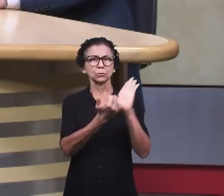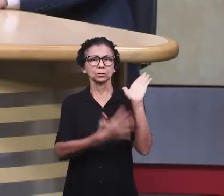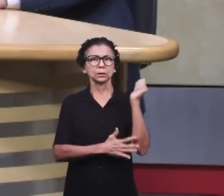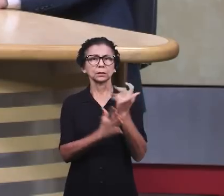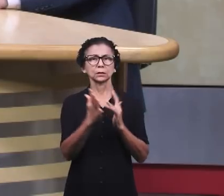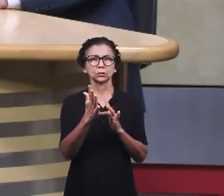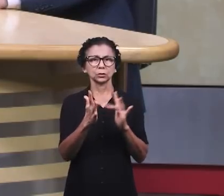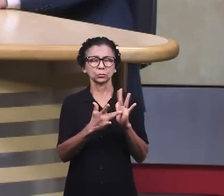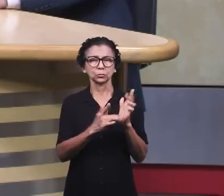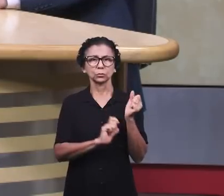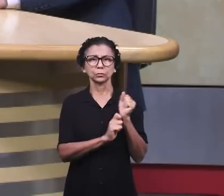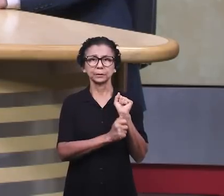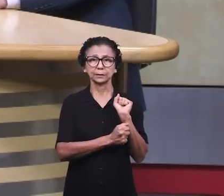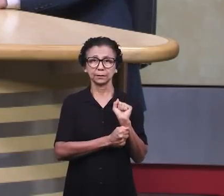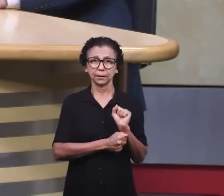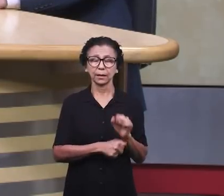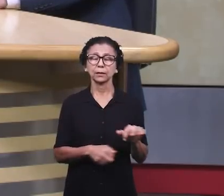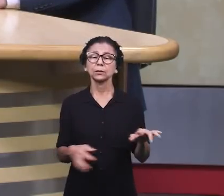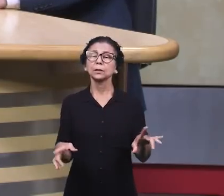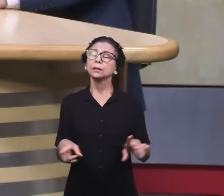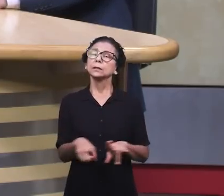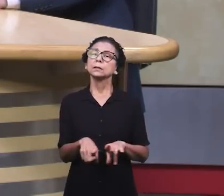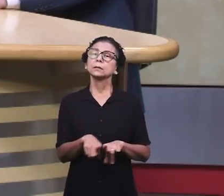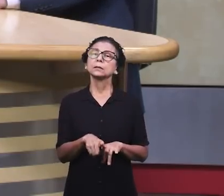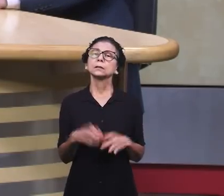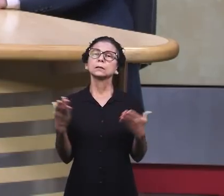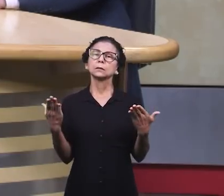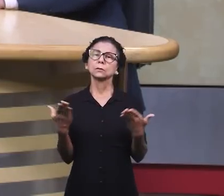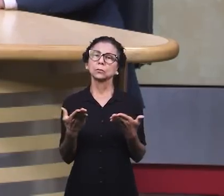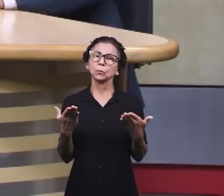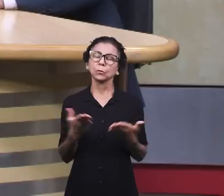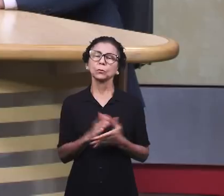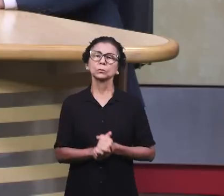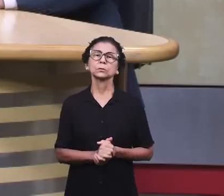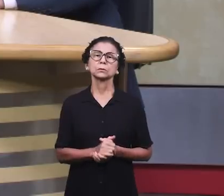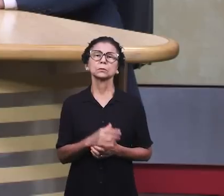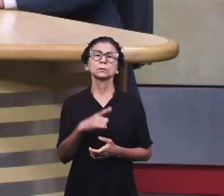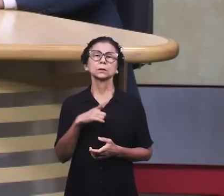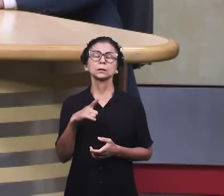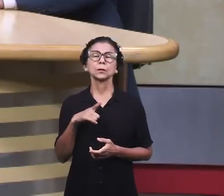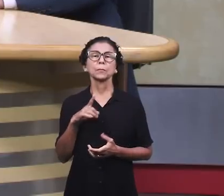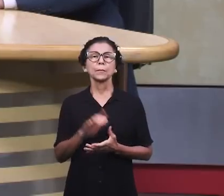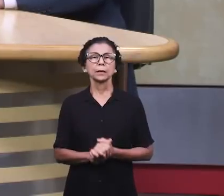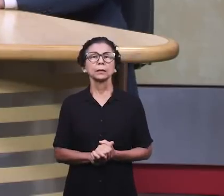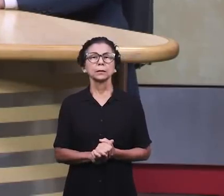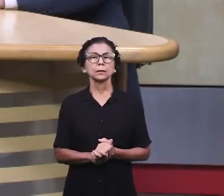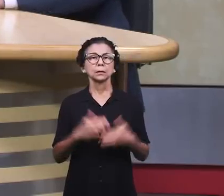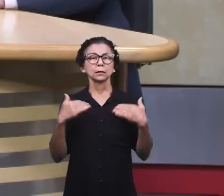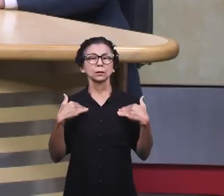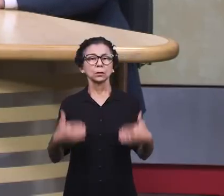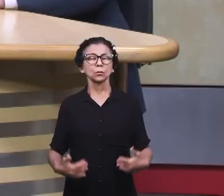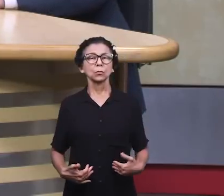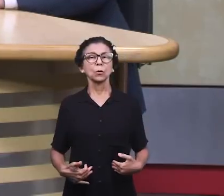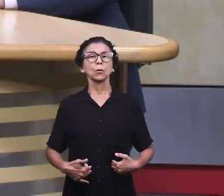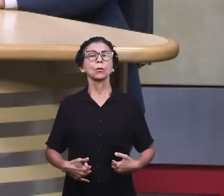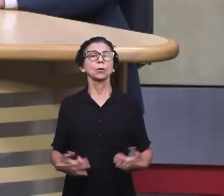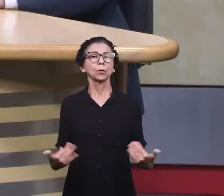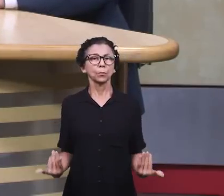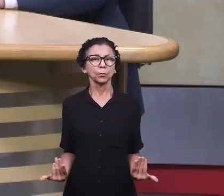mas vocês têm um outro dado hoje para isso, que é corpo. o pastor